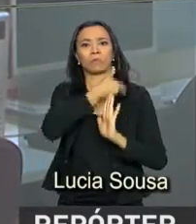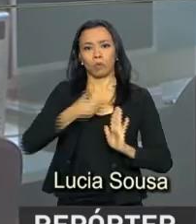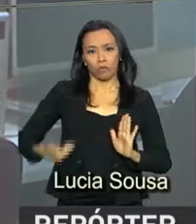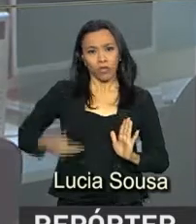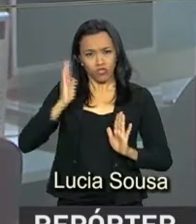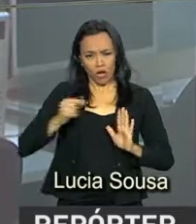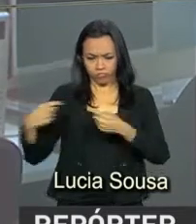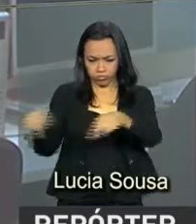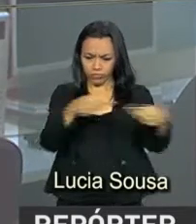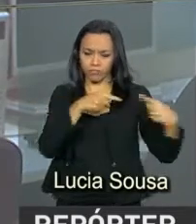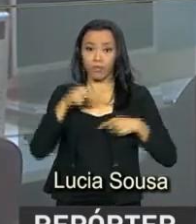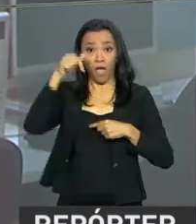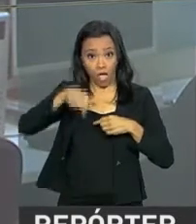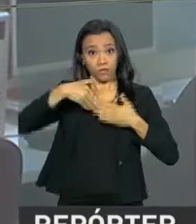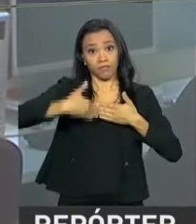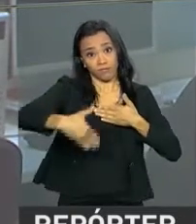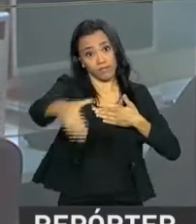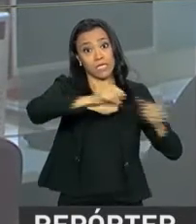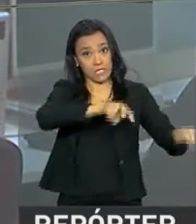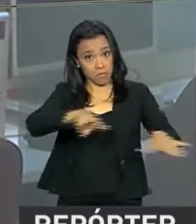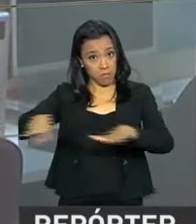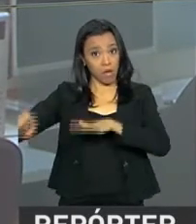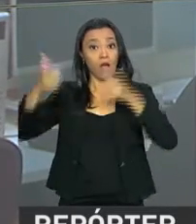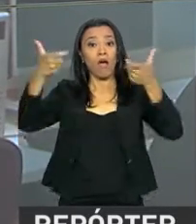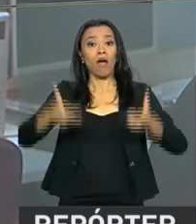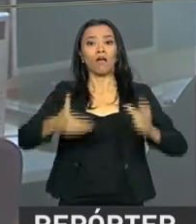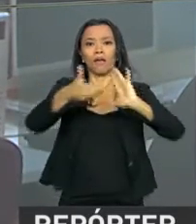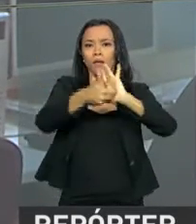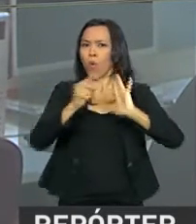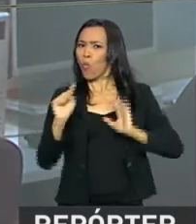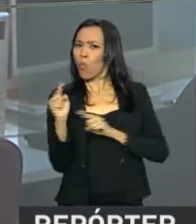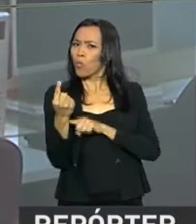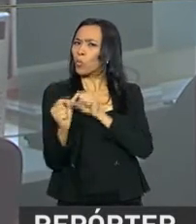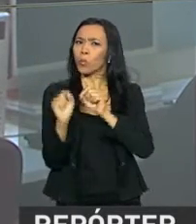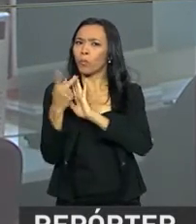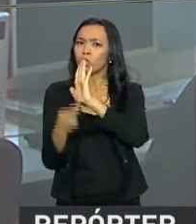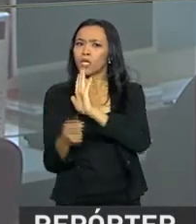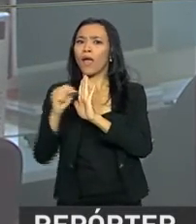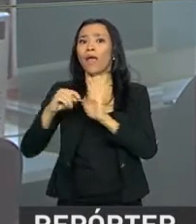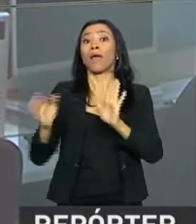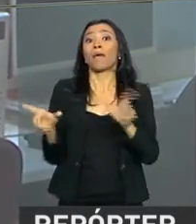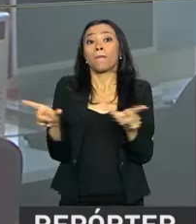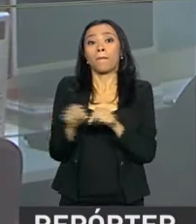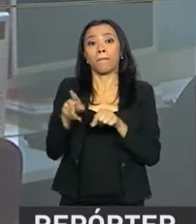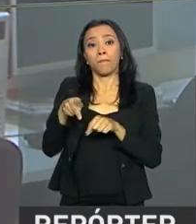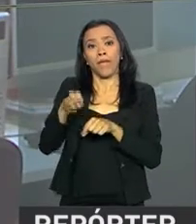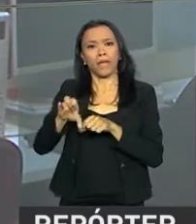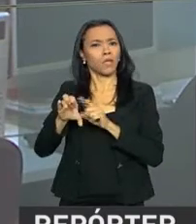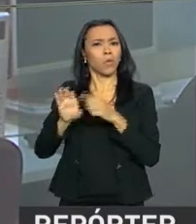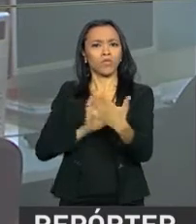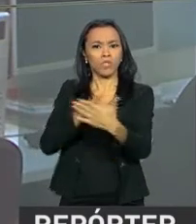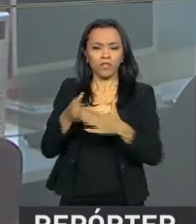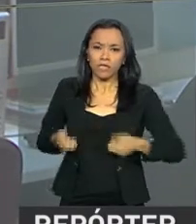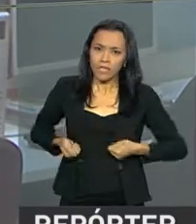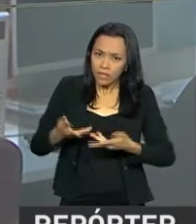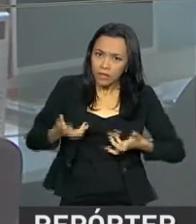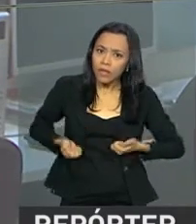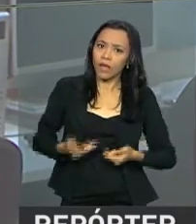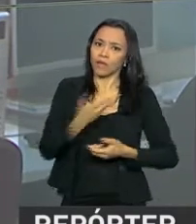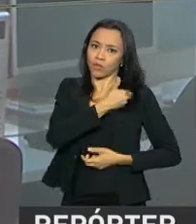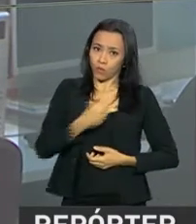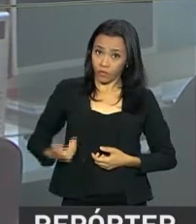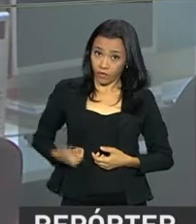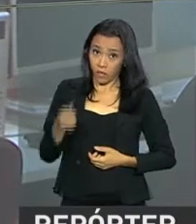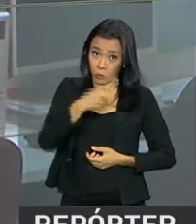estão em discussão esta semana na Câmara. Um deles é a proposta de emenda à Constituição que limita os gastos públicos.